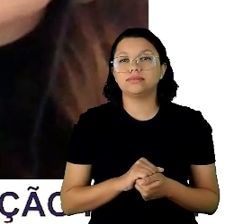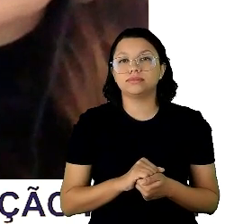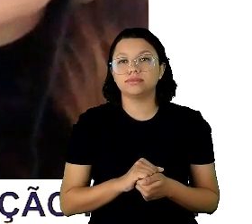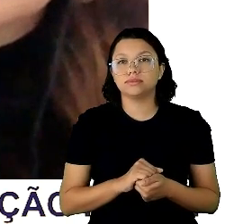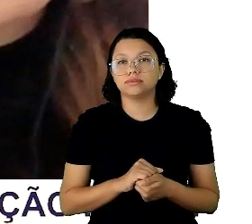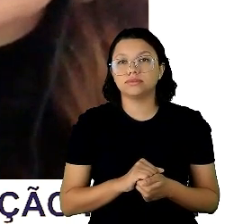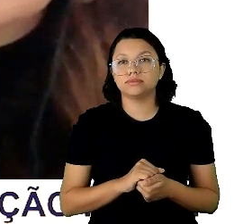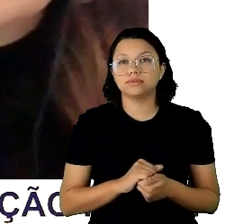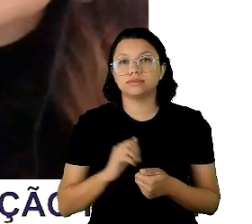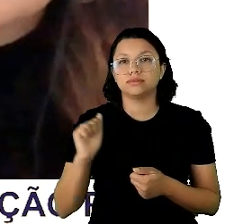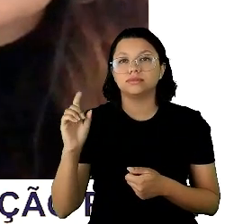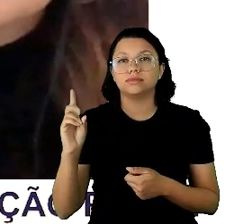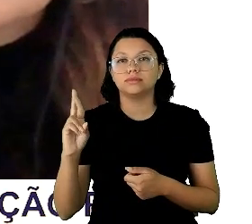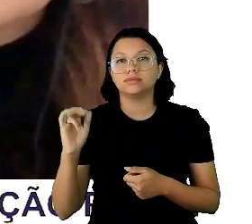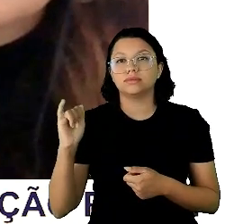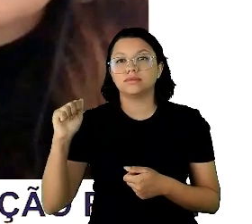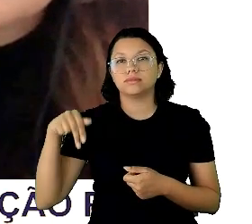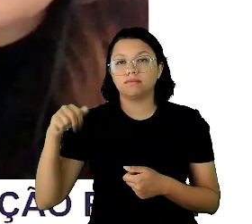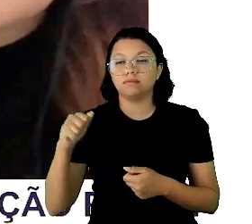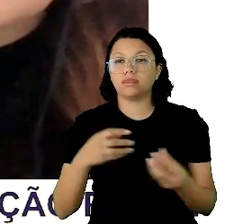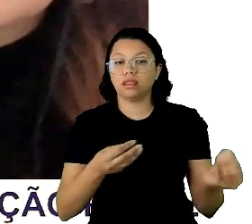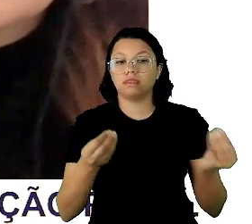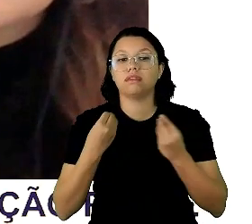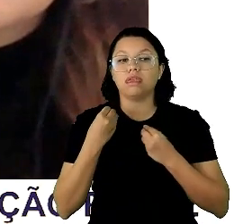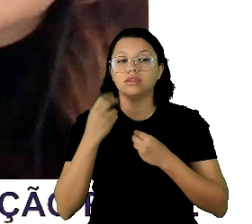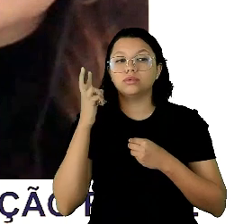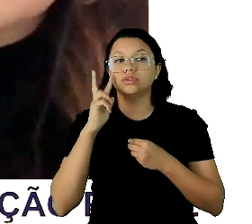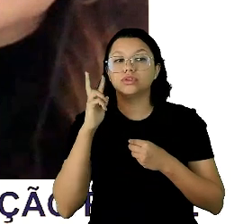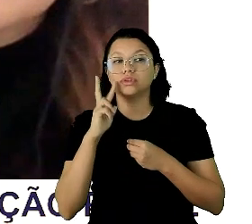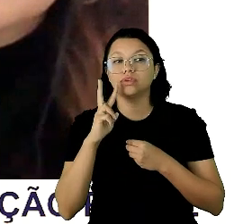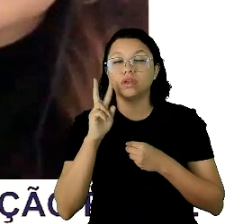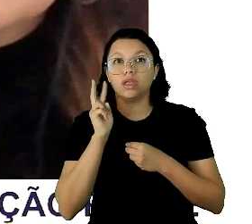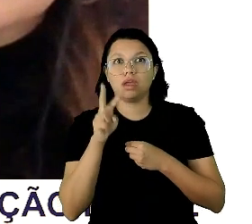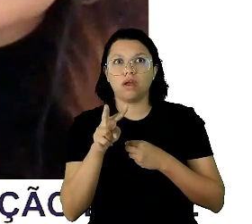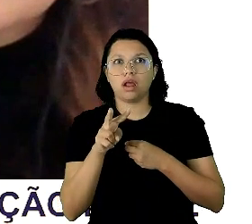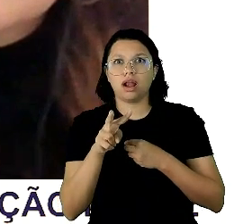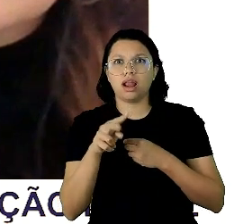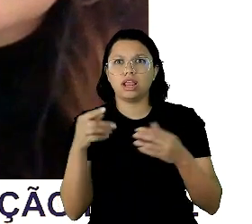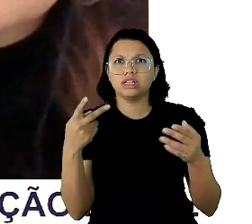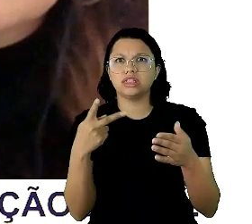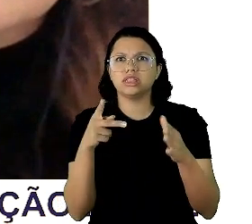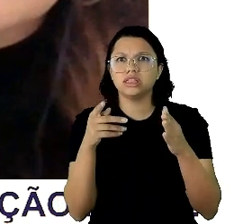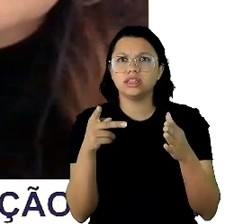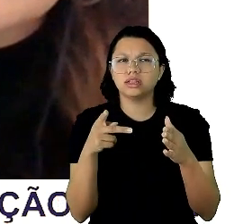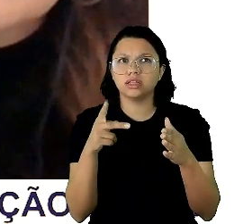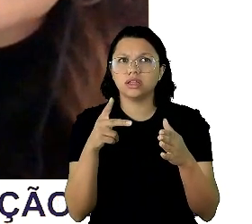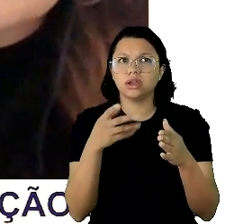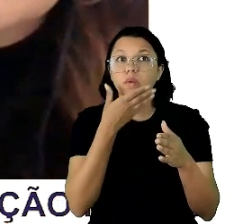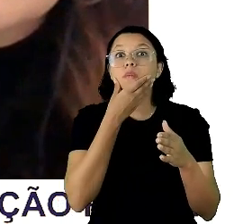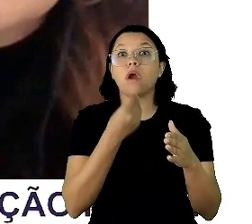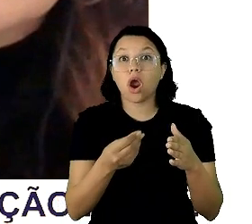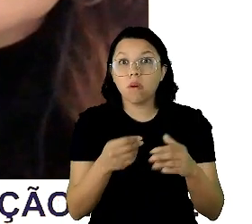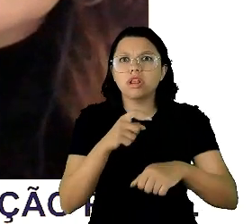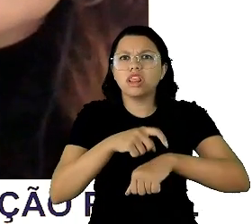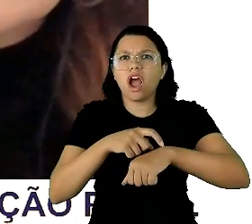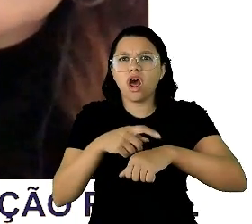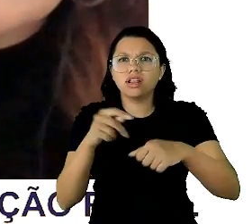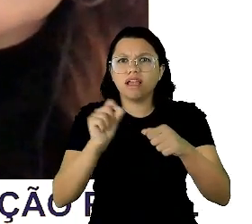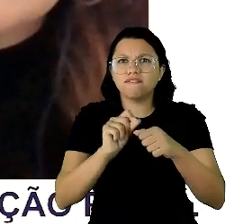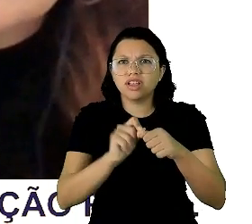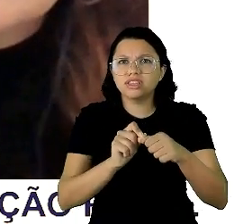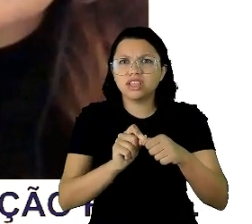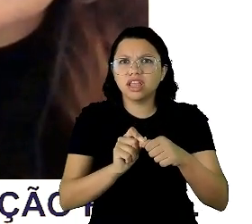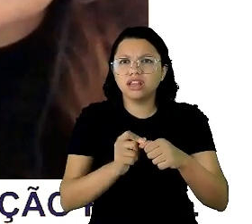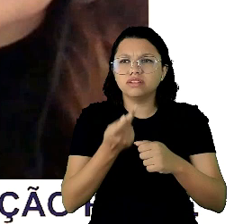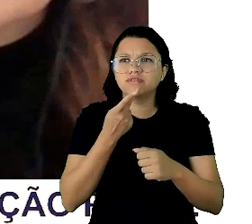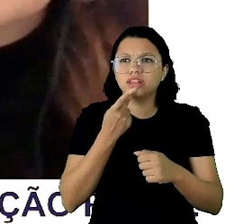A Adriana também traz aqui um relato. Peguei o homem em flagrante, veio pedir desculpas, dizendo que não poderia perder